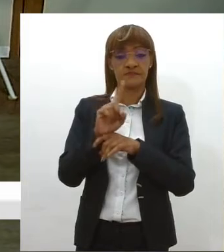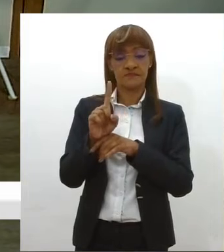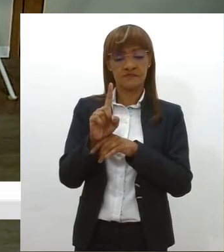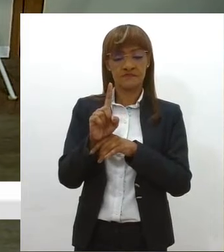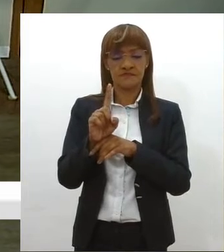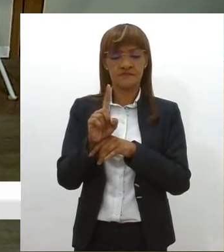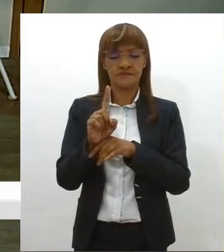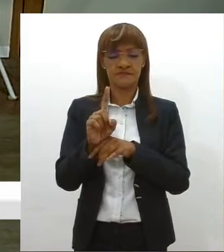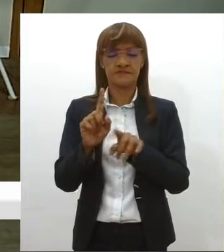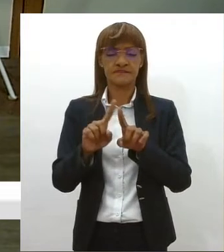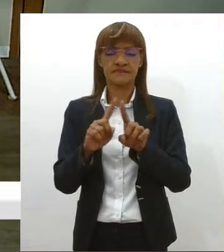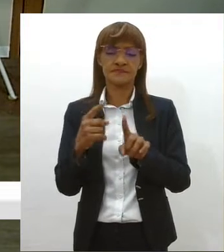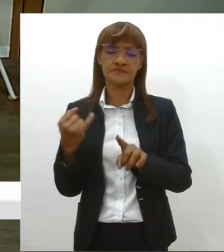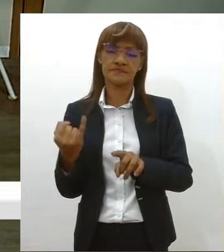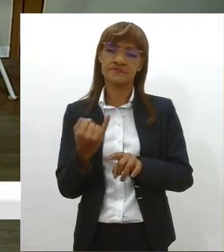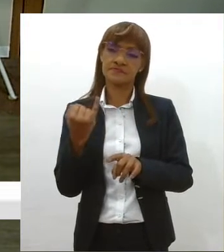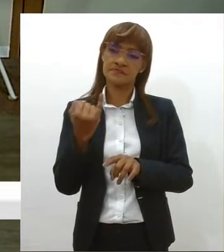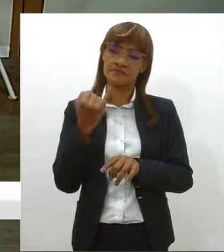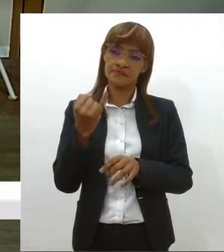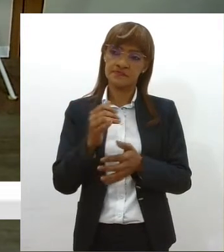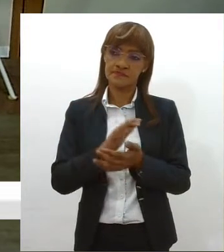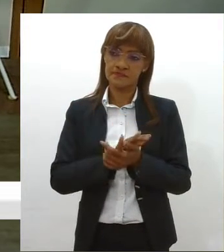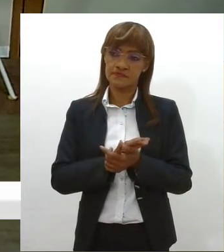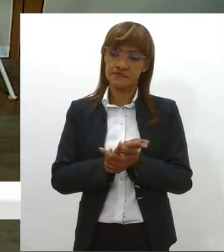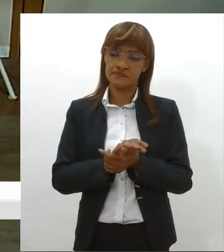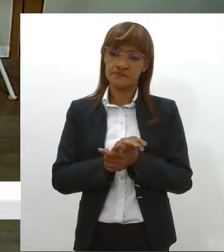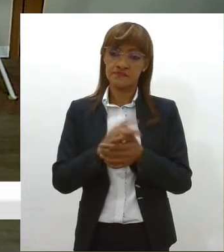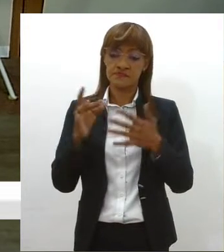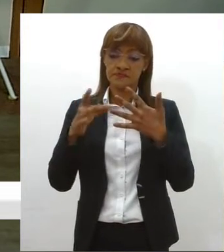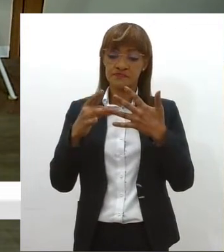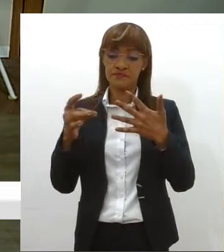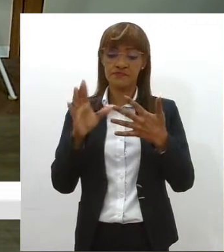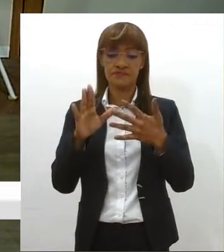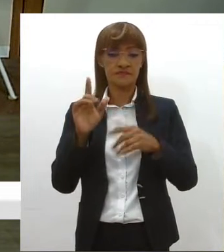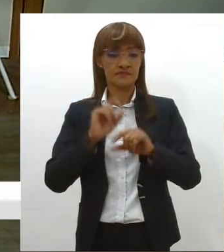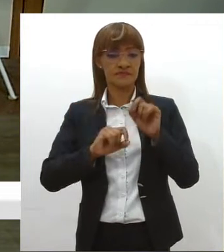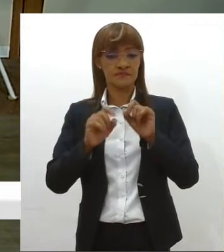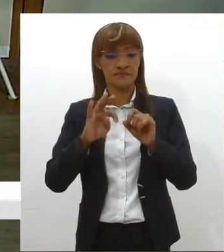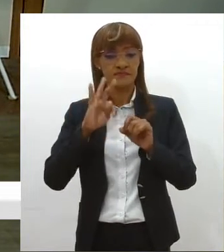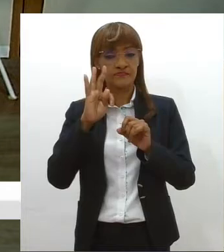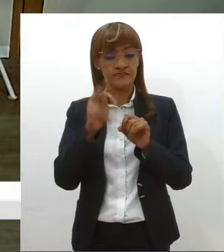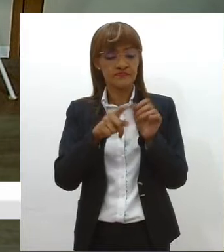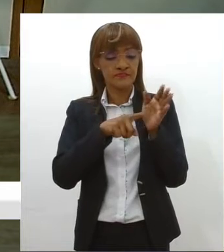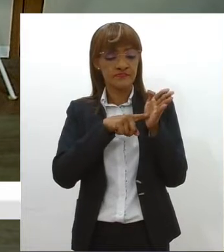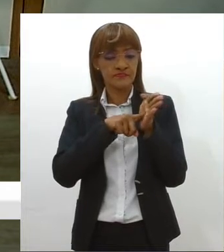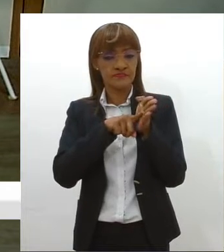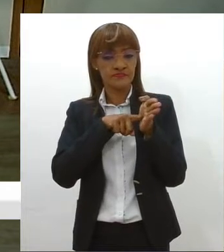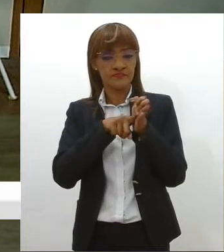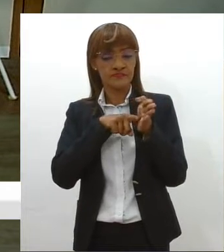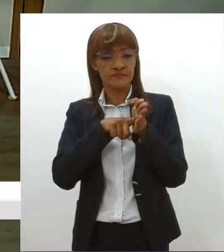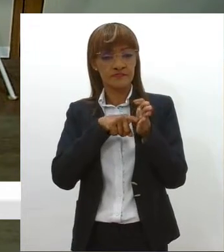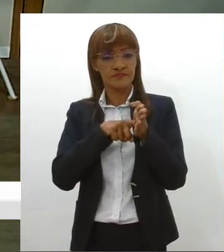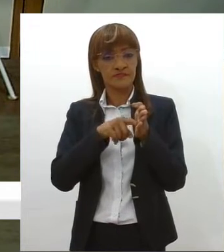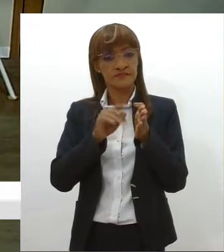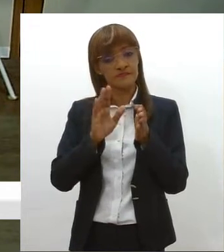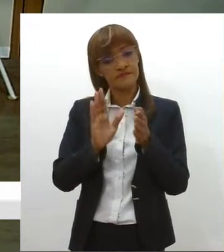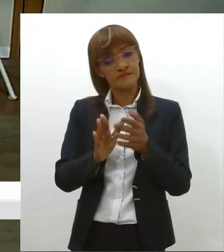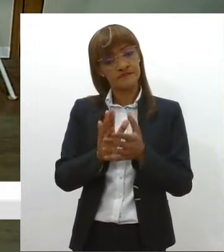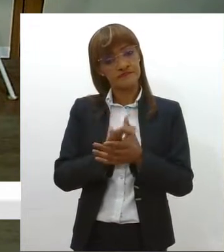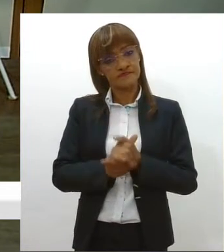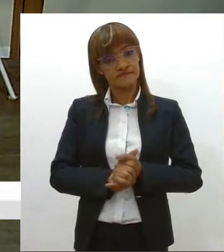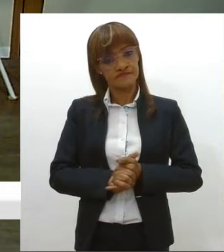essa ponderação. Eu queria frisar também que todos esses estudos são relacionados, né? Estão relacionados